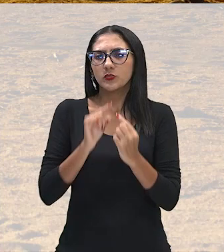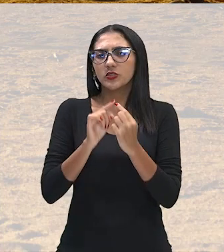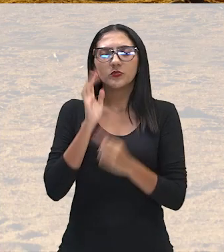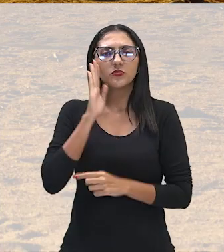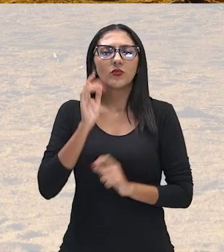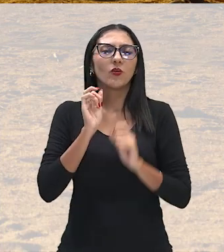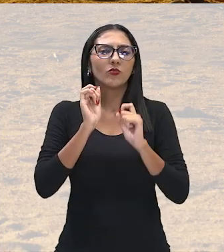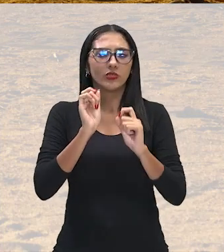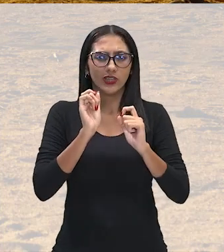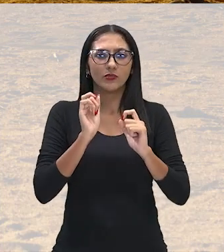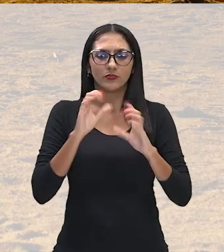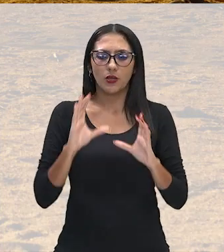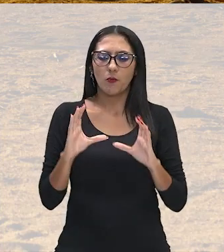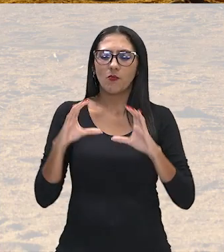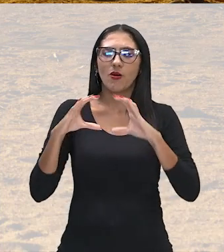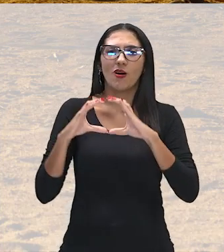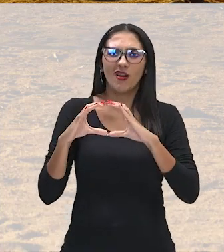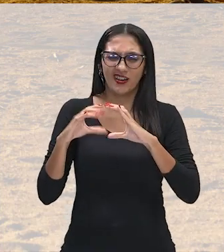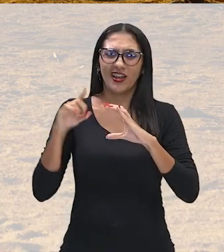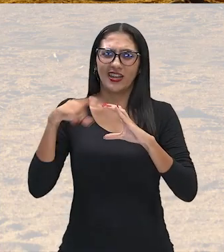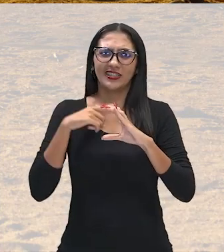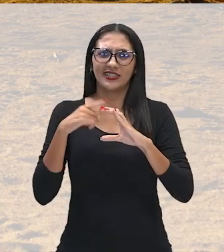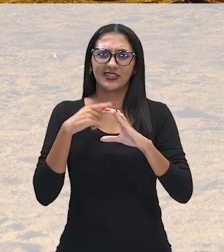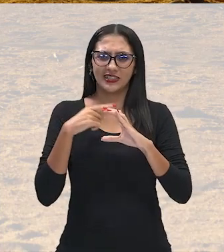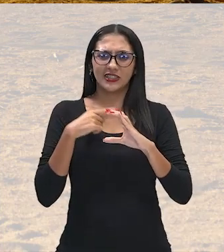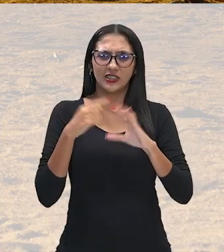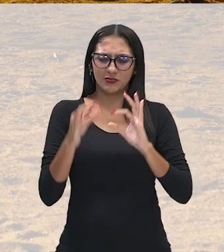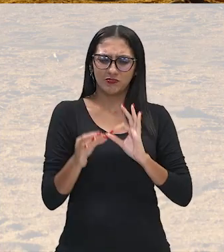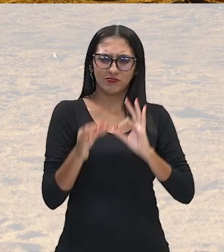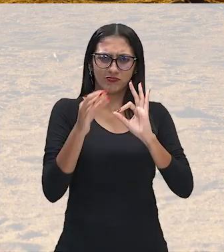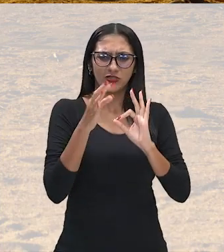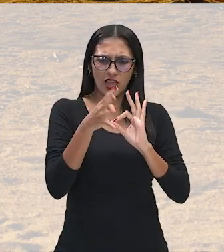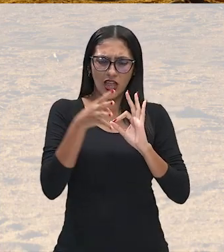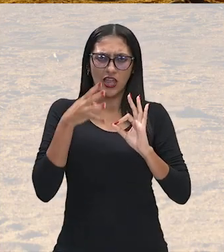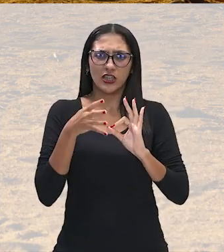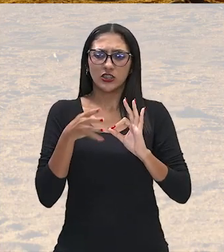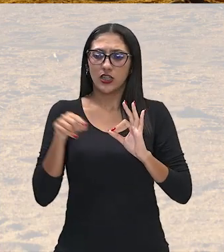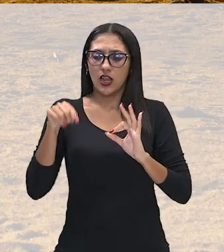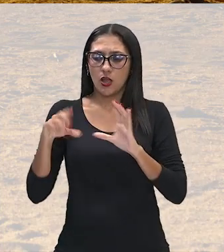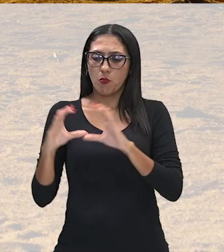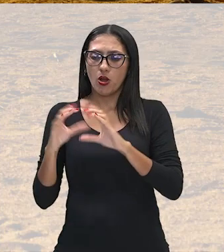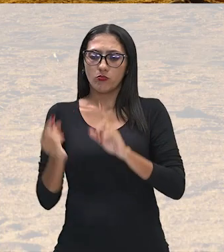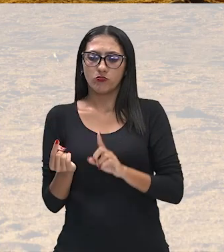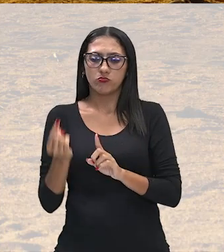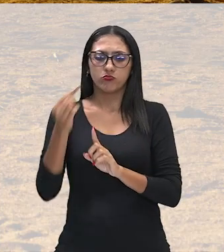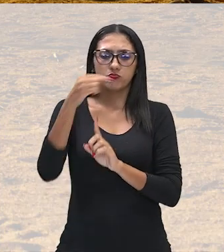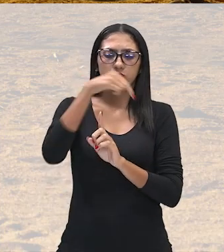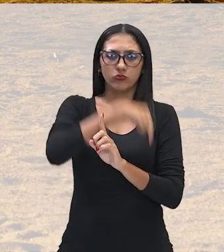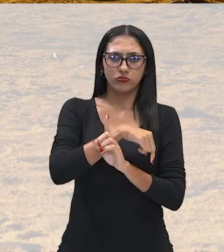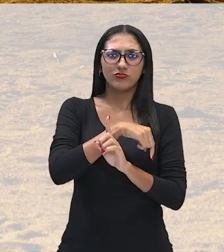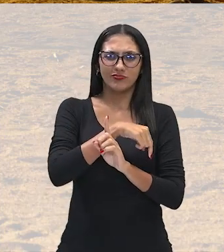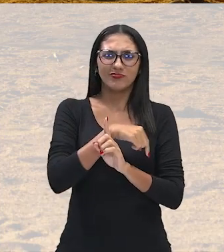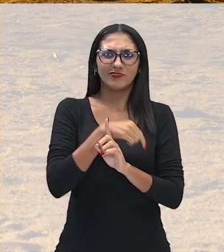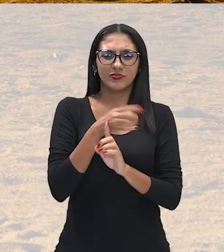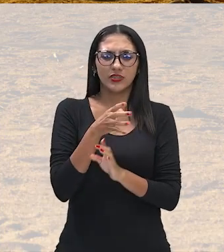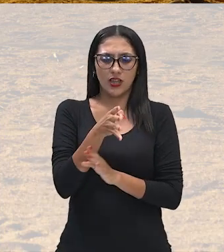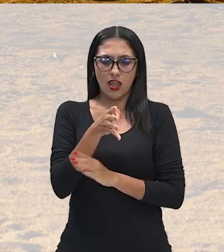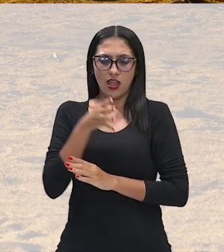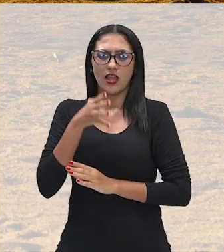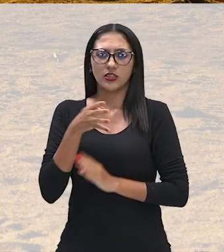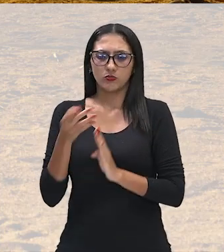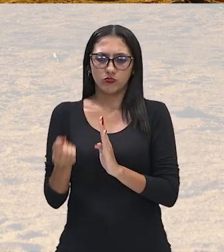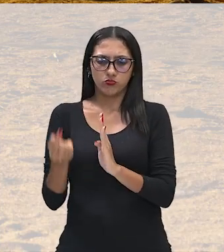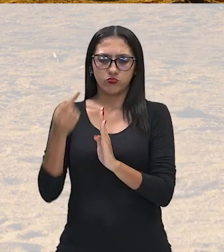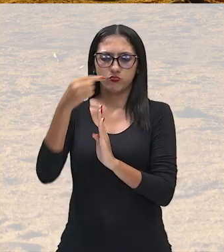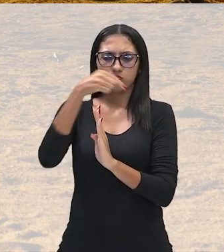fazer com que essa bola passe por cima dessa rede e caia ali no campo, no chão do campo do